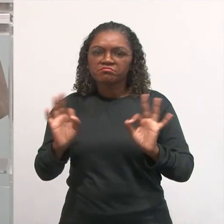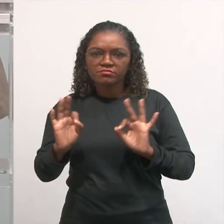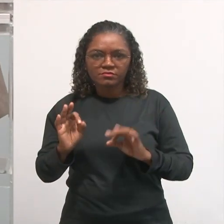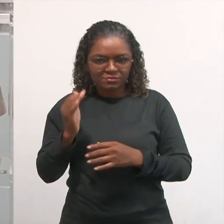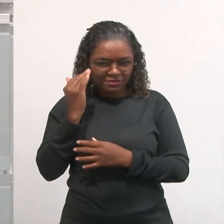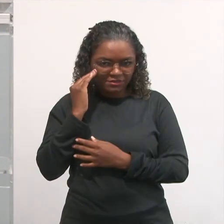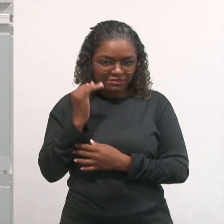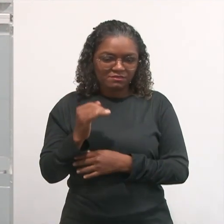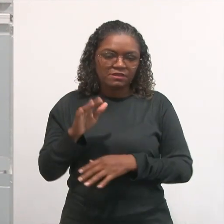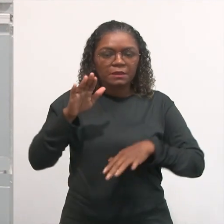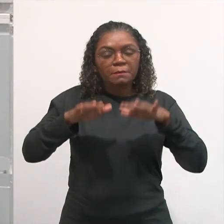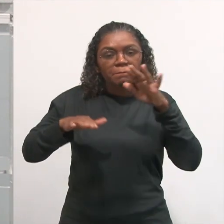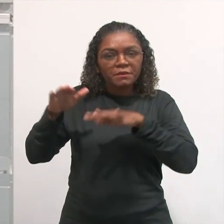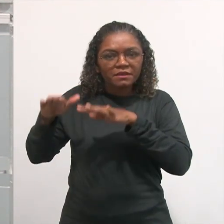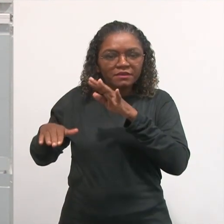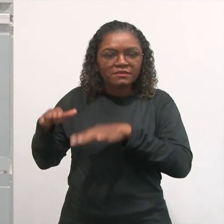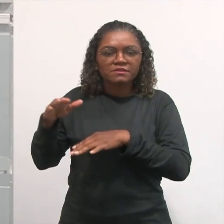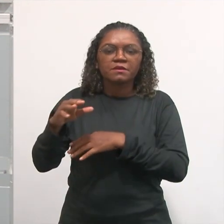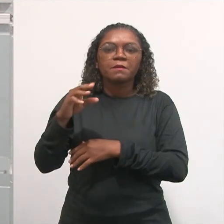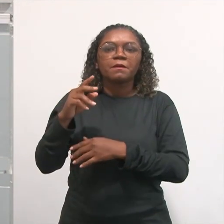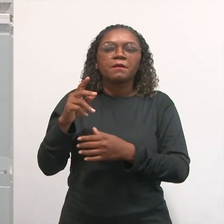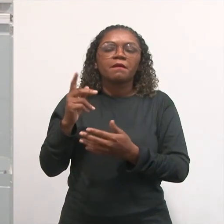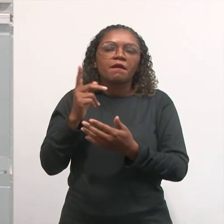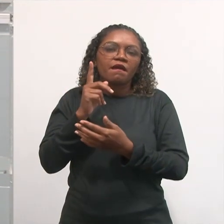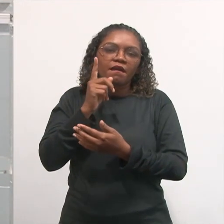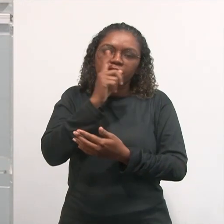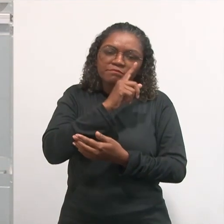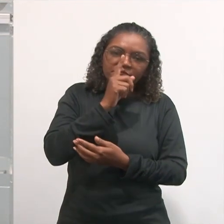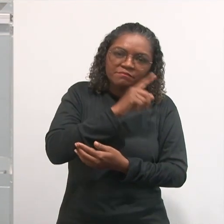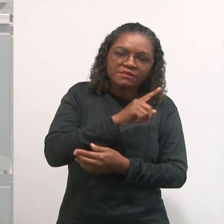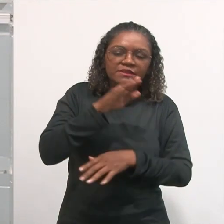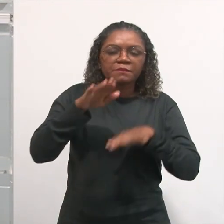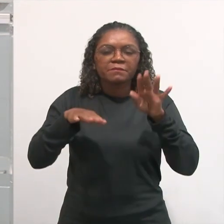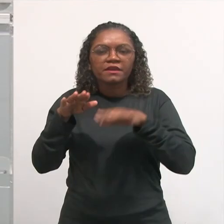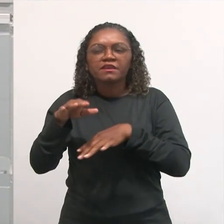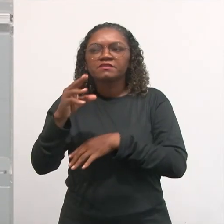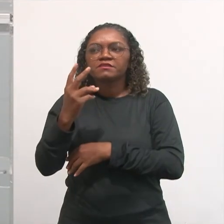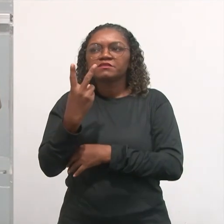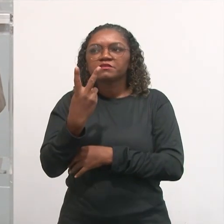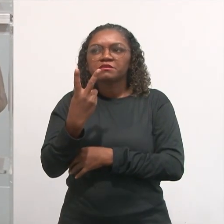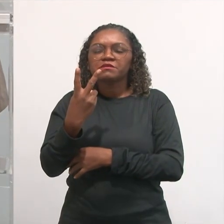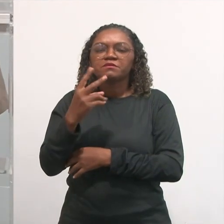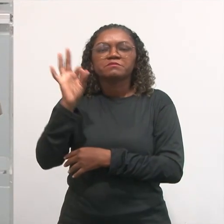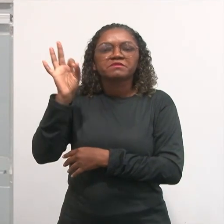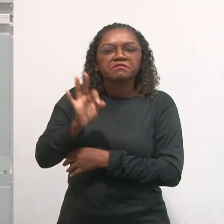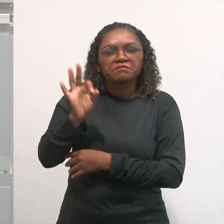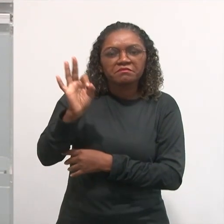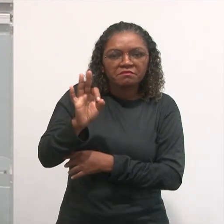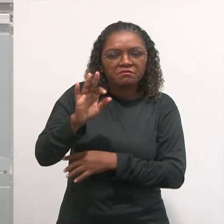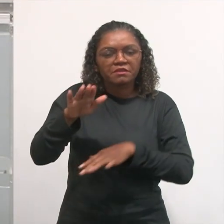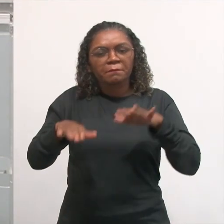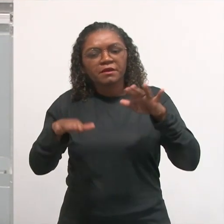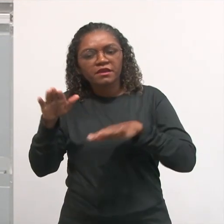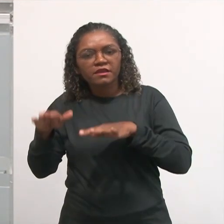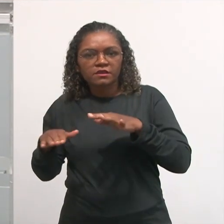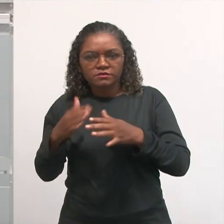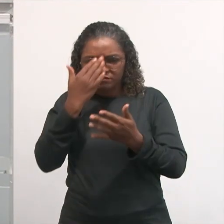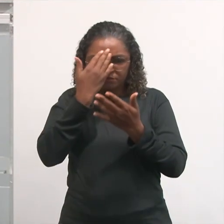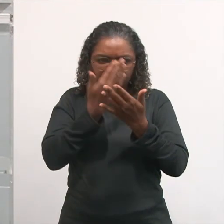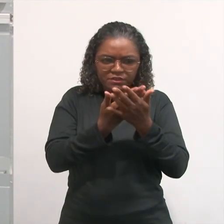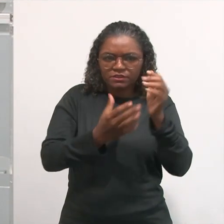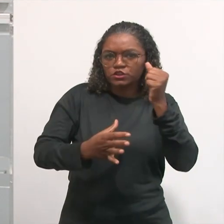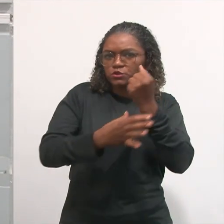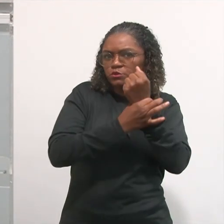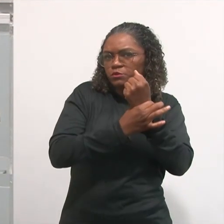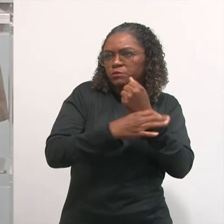gente vai ver ao longo do curso, tem uma margem de erro de 2 pontos percentuais para mais, uma confiança de 95%